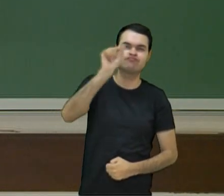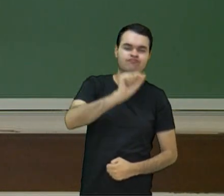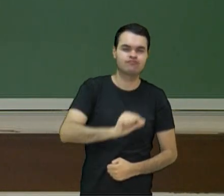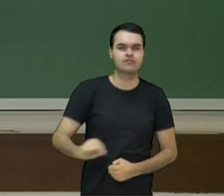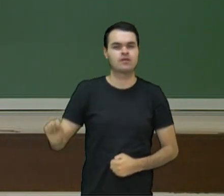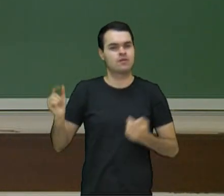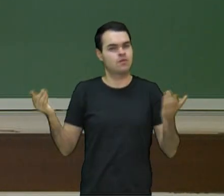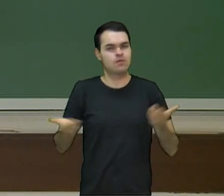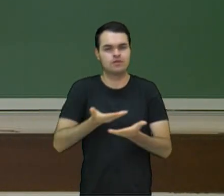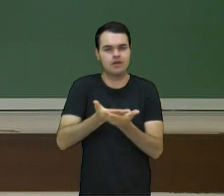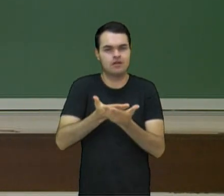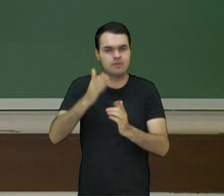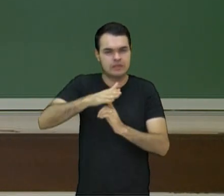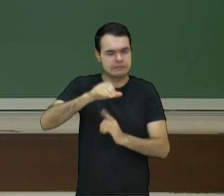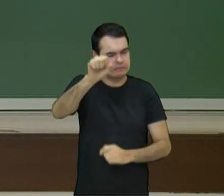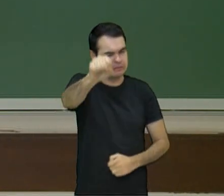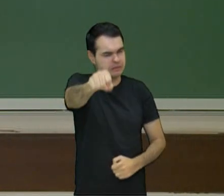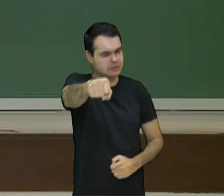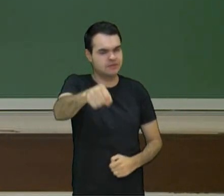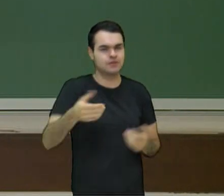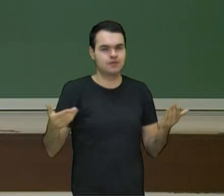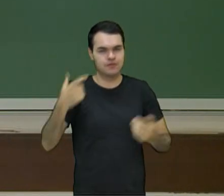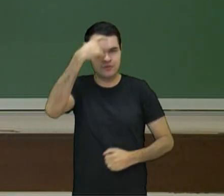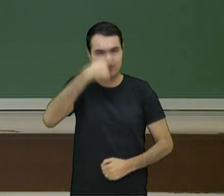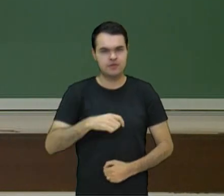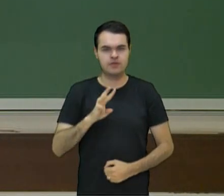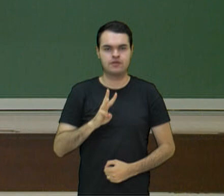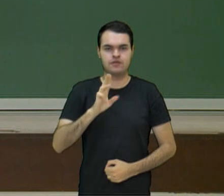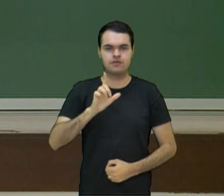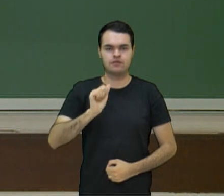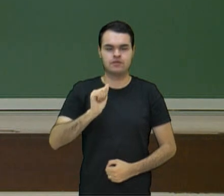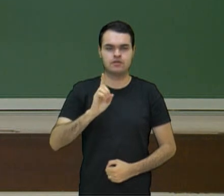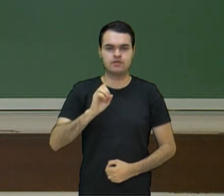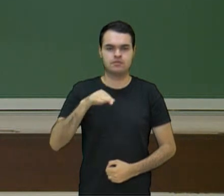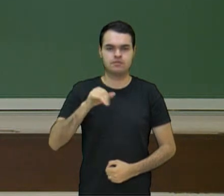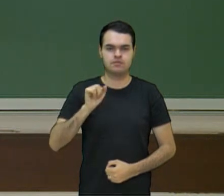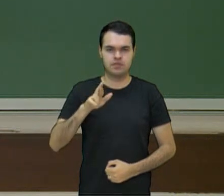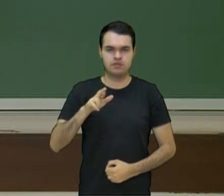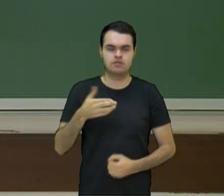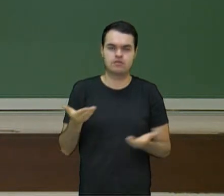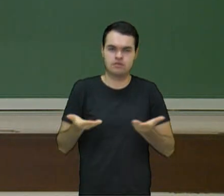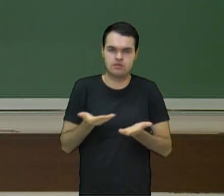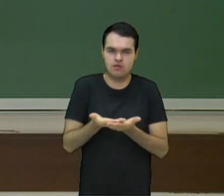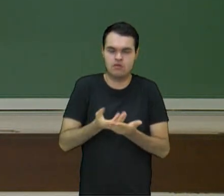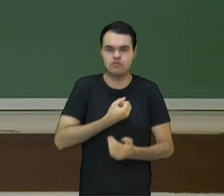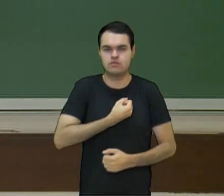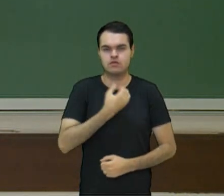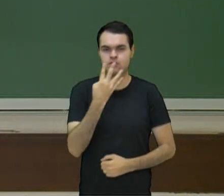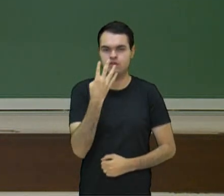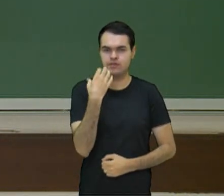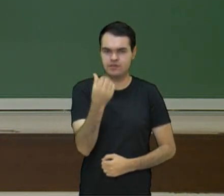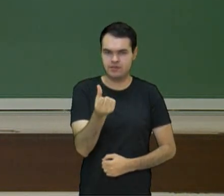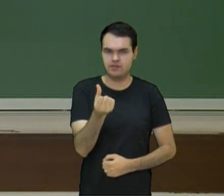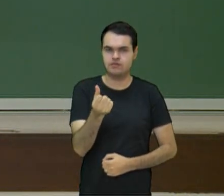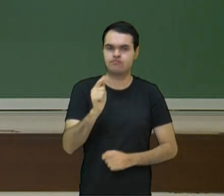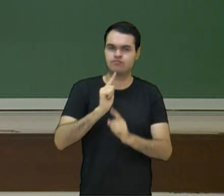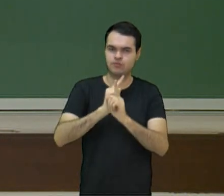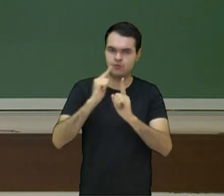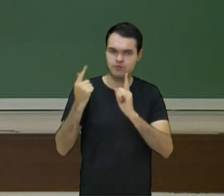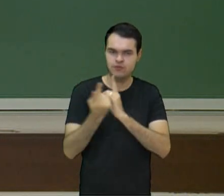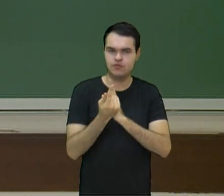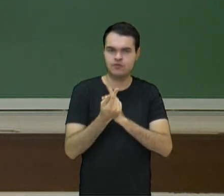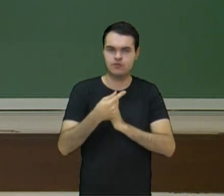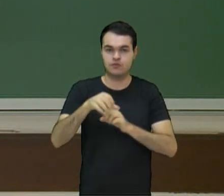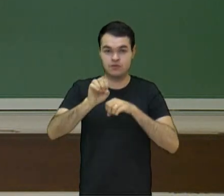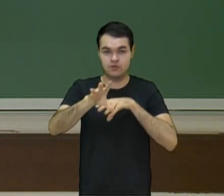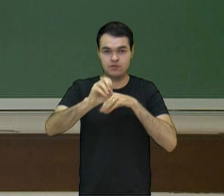aula Paraná? Tem sim, senhor. Eu sou o professor Vladimir Trevisani e essa é a aula de número 46 de Geografia para o